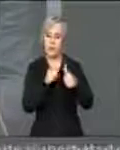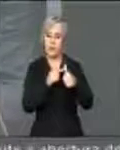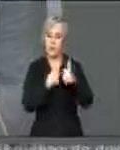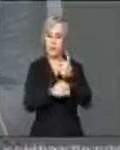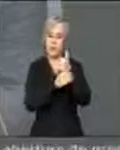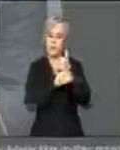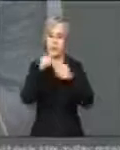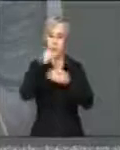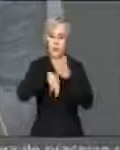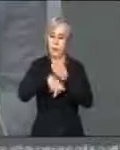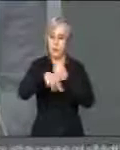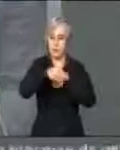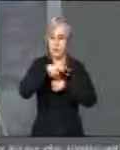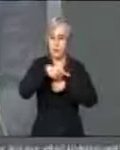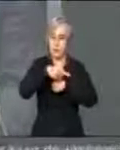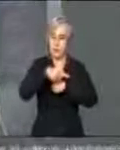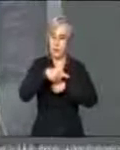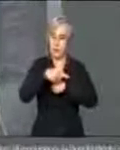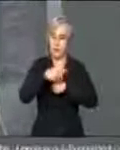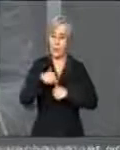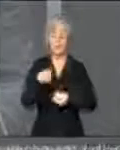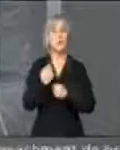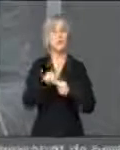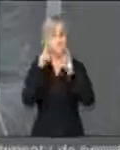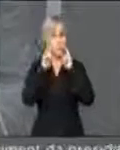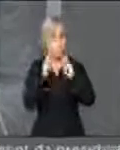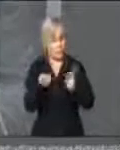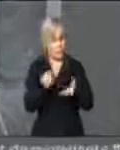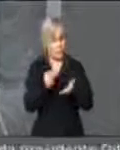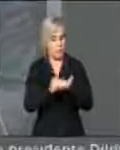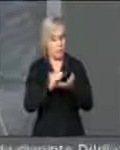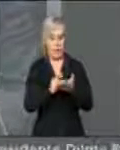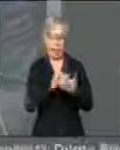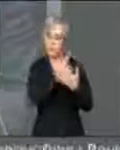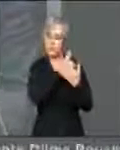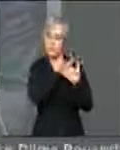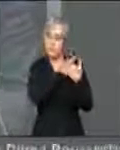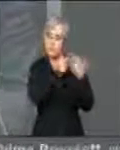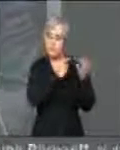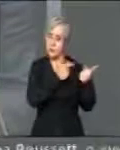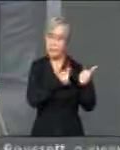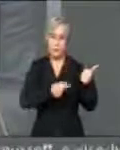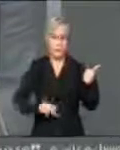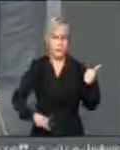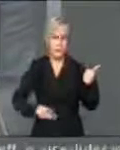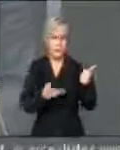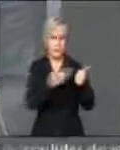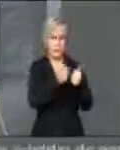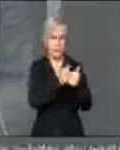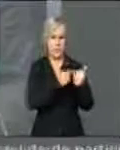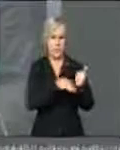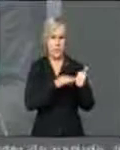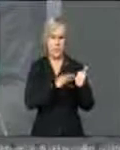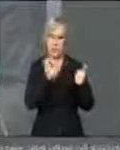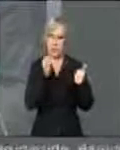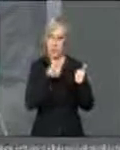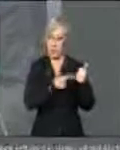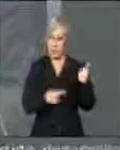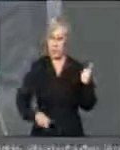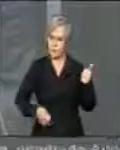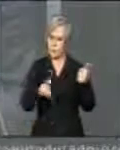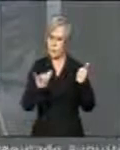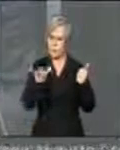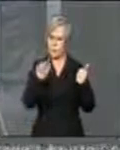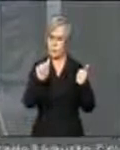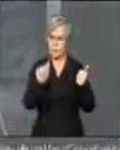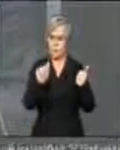do país. E nós estamos vendo a irresponsabilidade dessa Presidente, seu partido e o ex-presidente Lula,